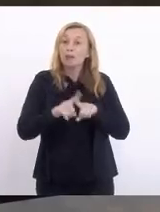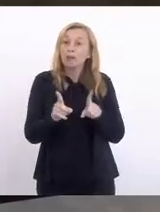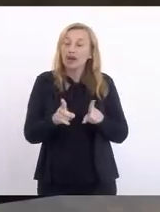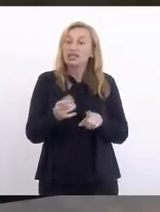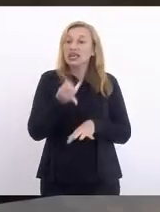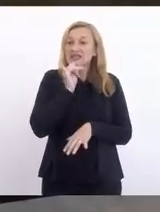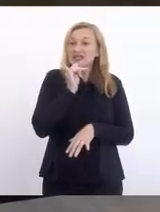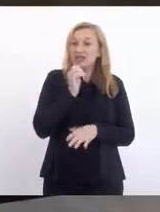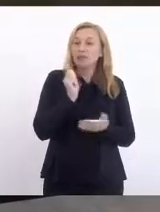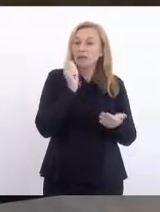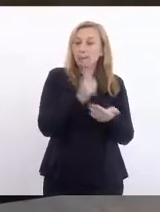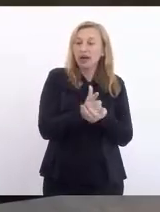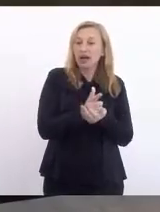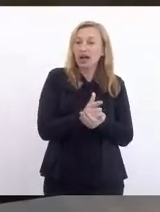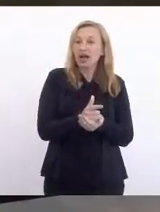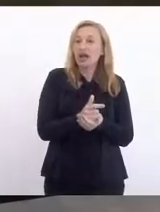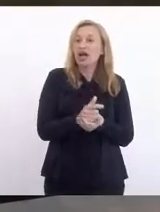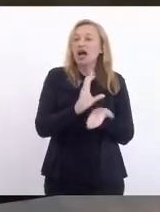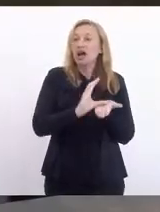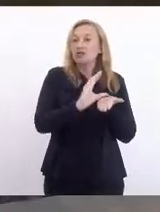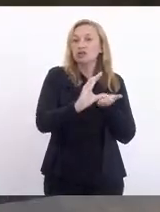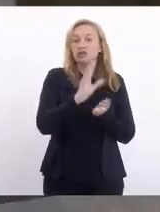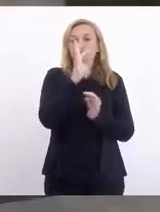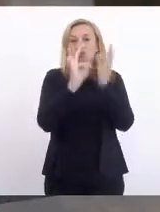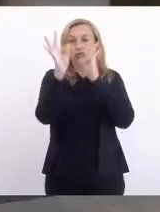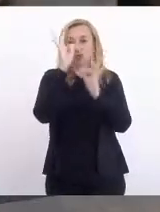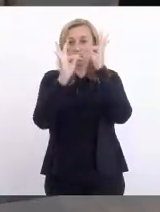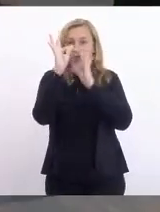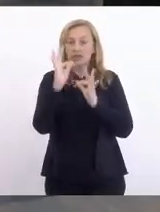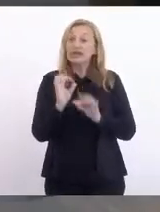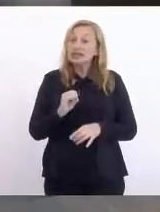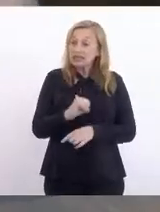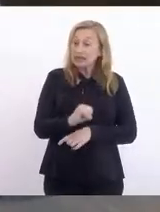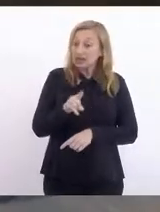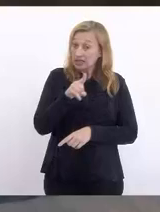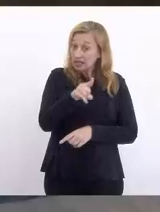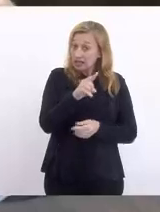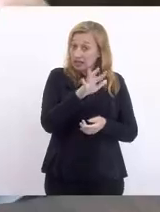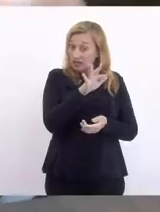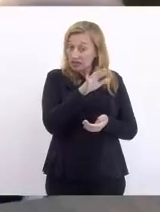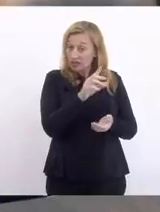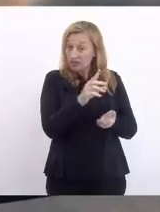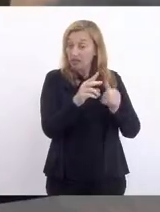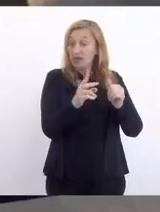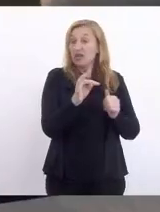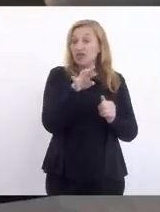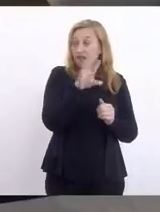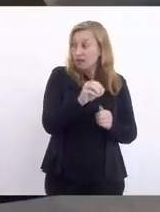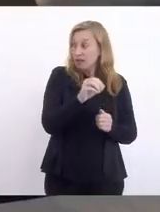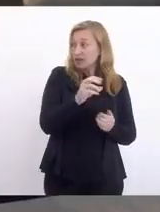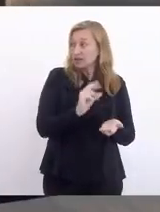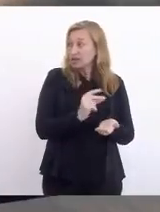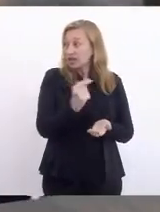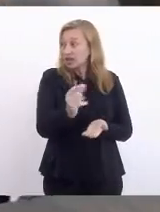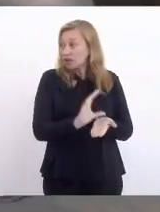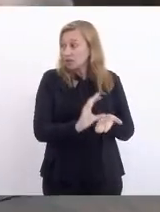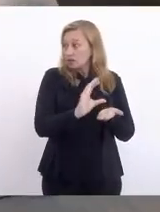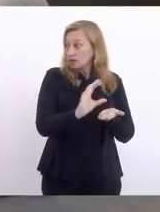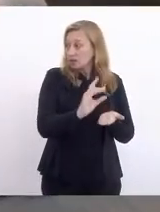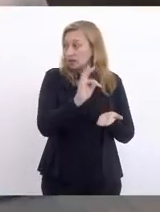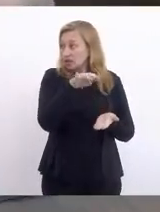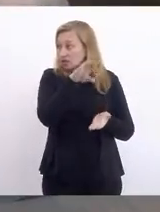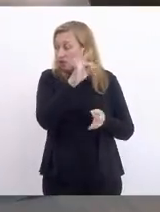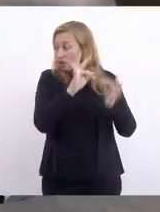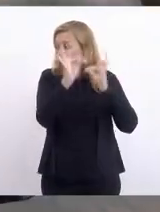pode ser para por exemplo pagar um auxílio tecnológico se foi dessa verba que saiu o auxílio tecnológico o